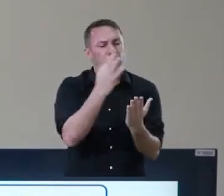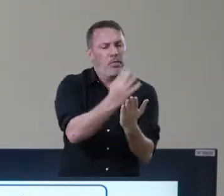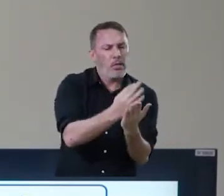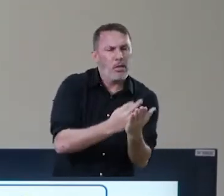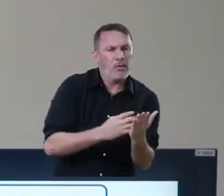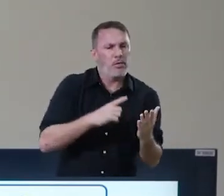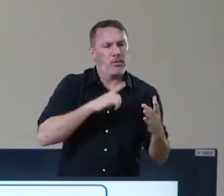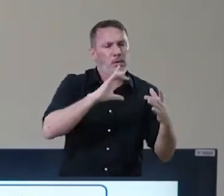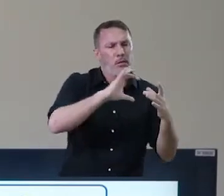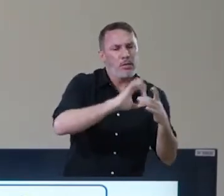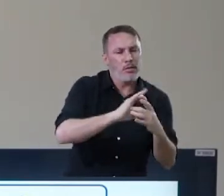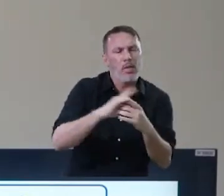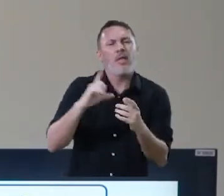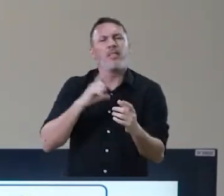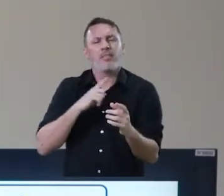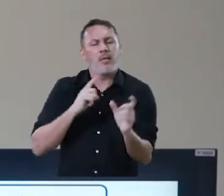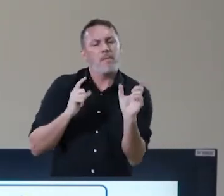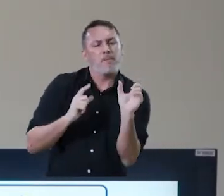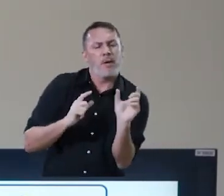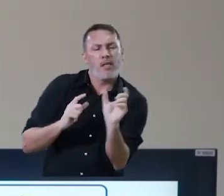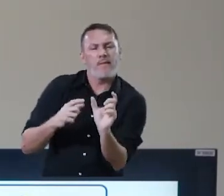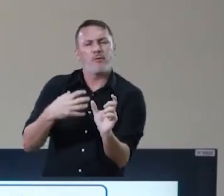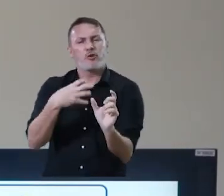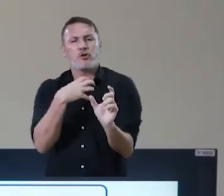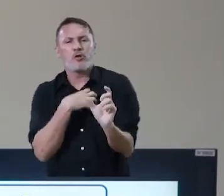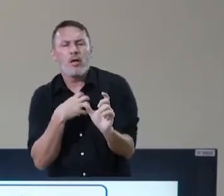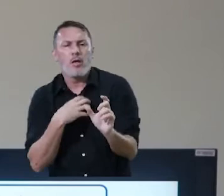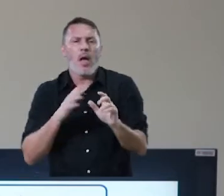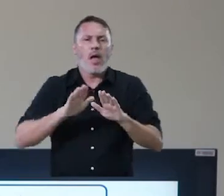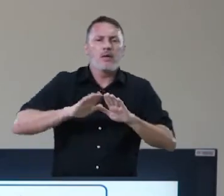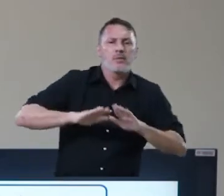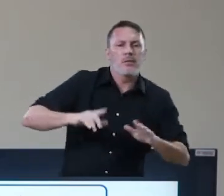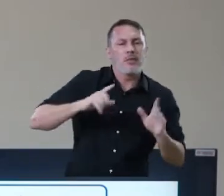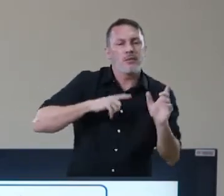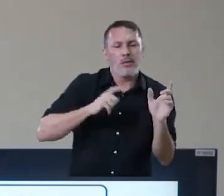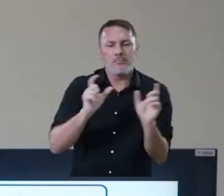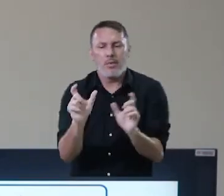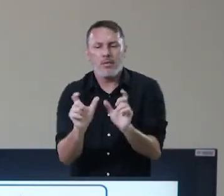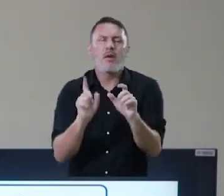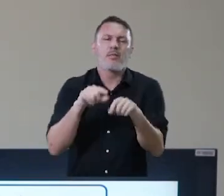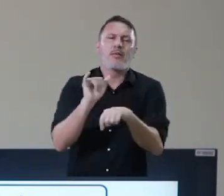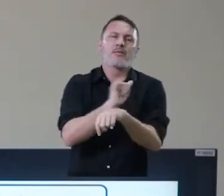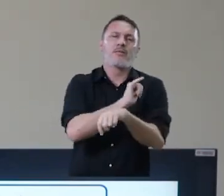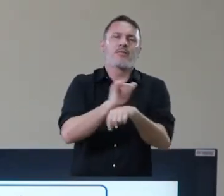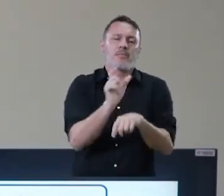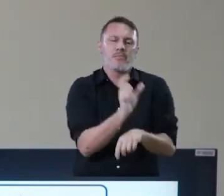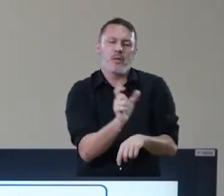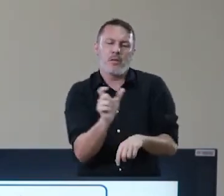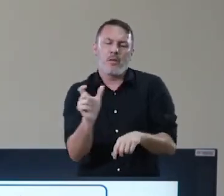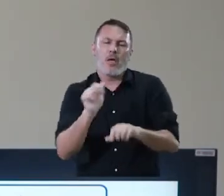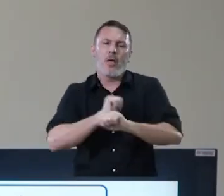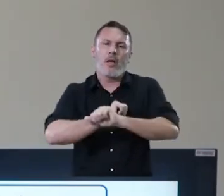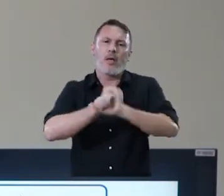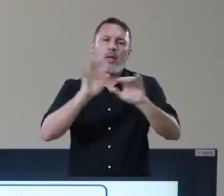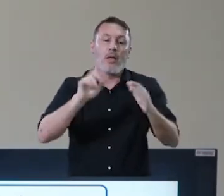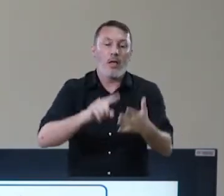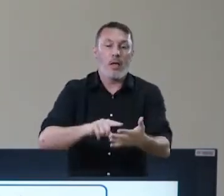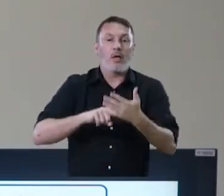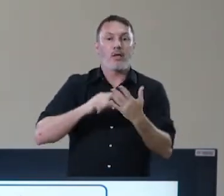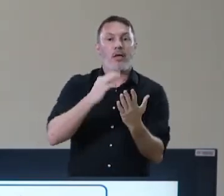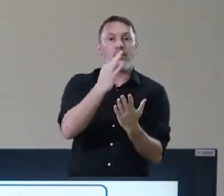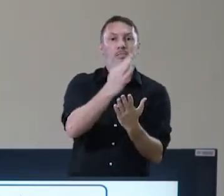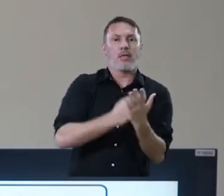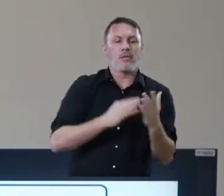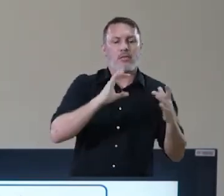dessa maneira, por meio de, desta forma, assim, são mecanismos, né, que vai lhe auxiliar a